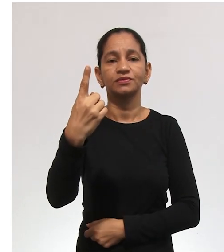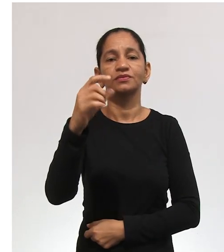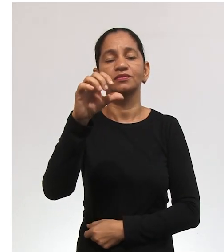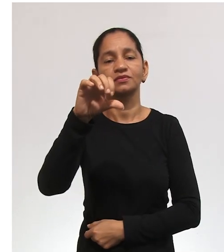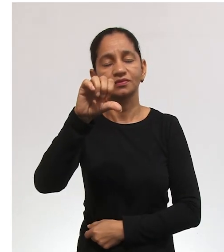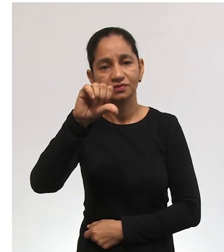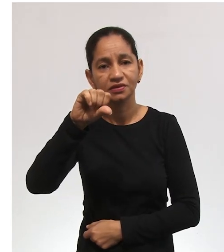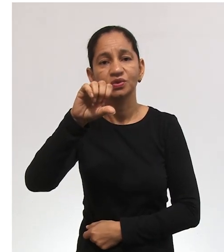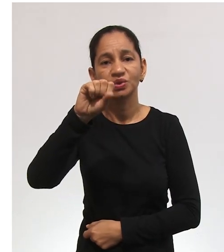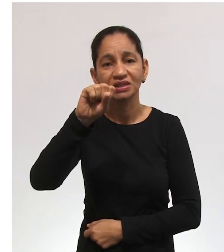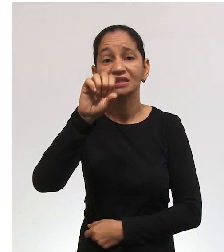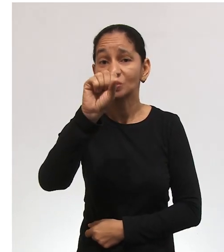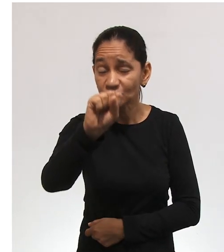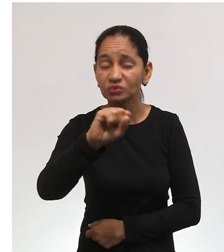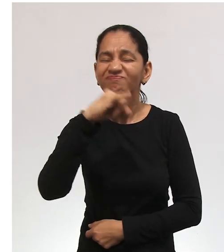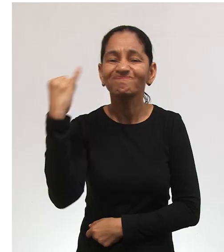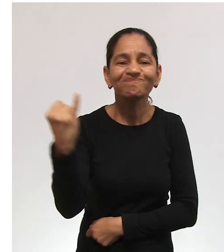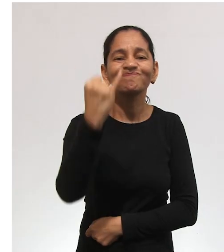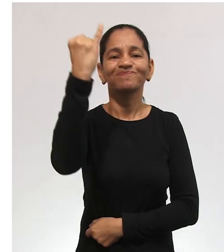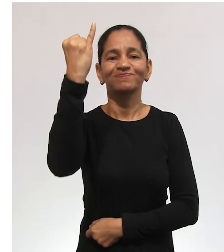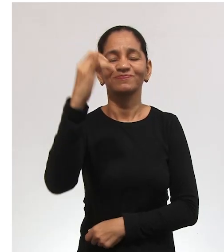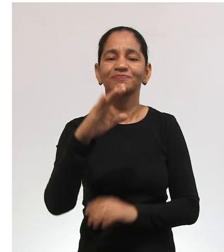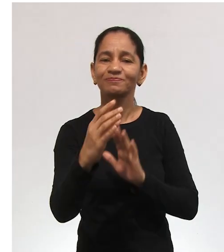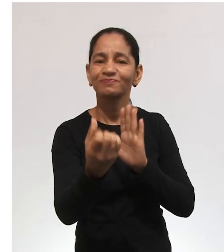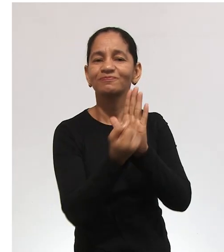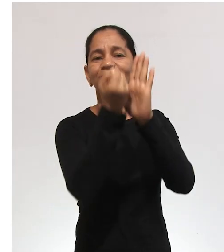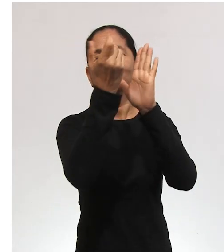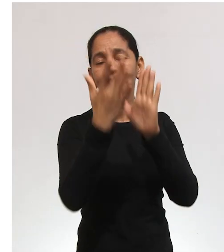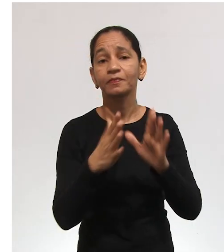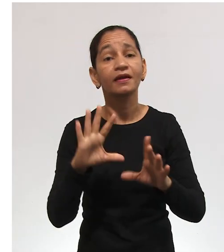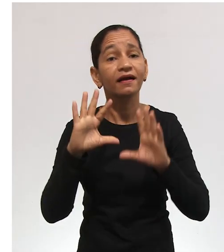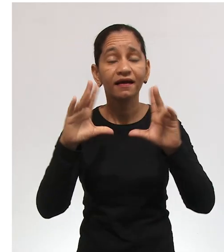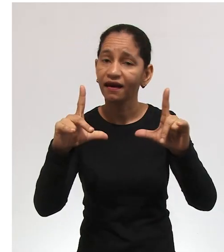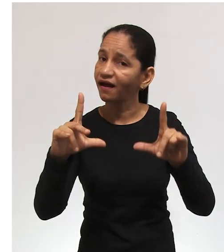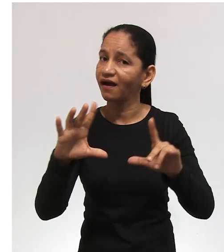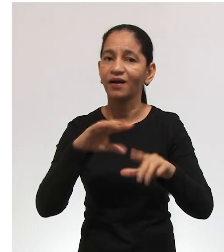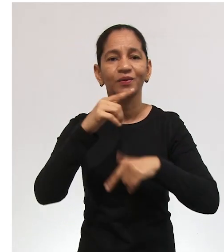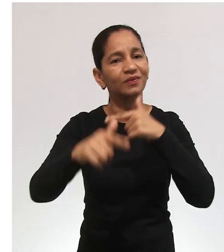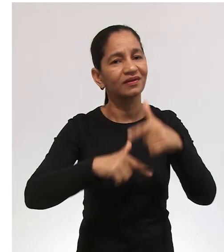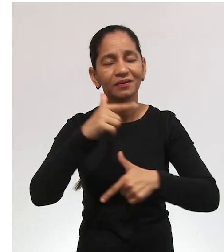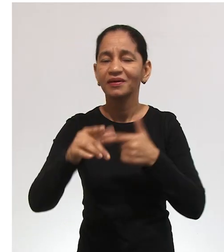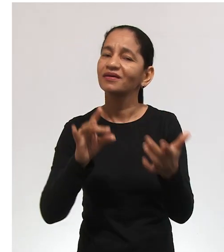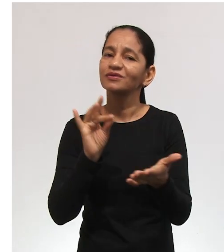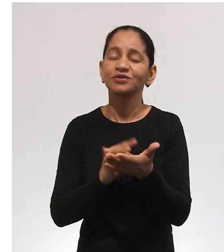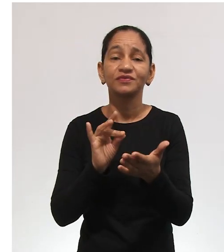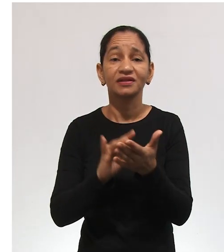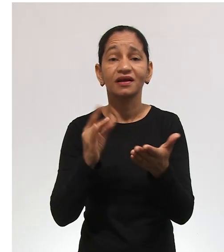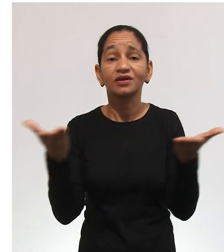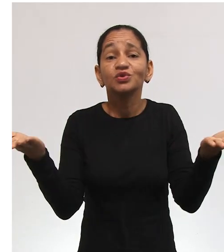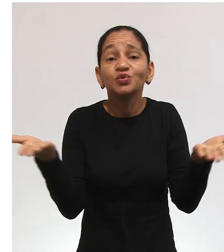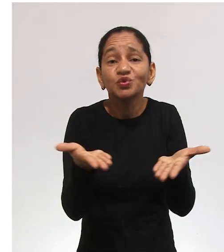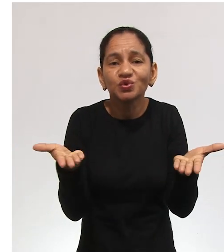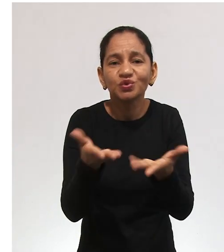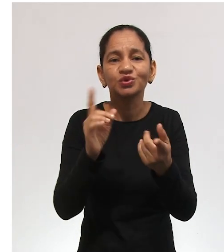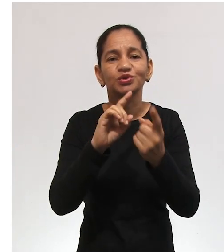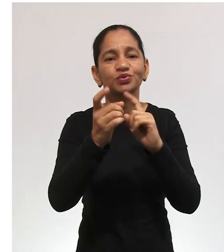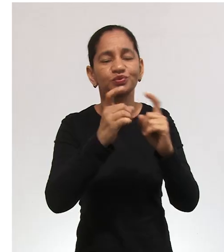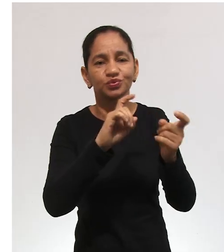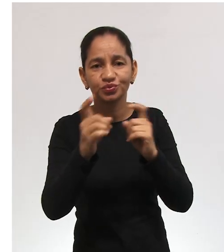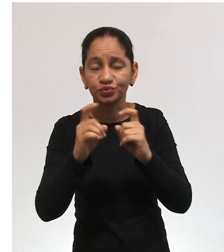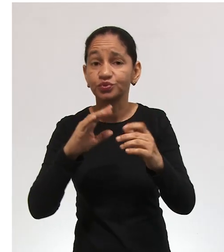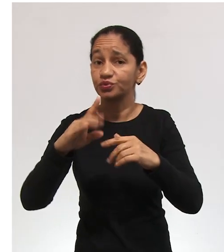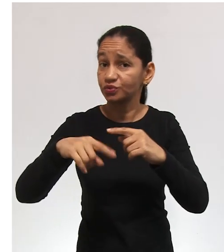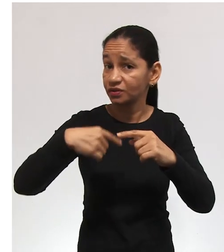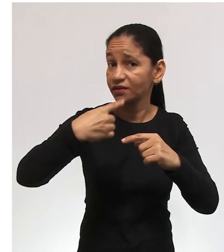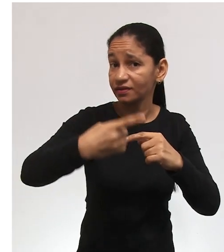mais importante para trazer o fundamento da existência do trabalho como pensamos hoje. A partir da Lei Áurea